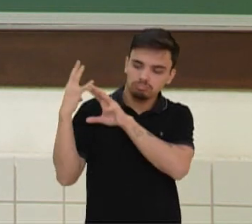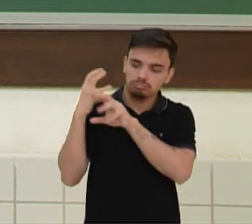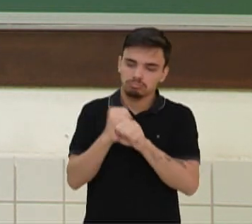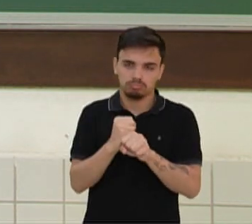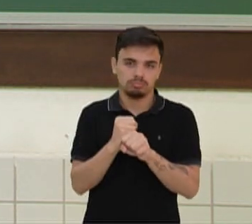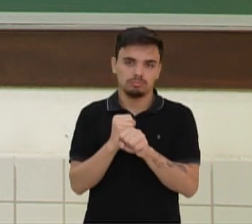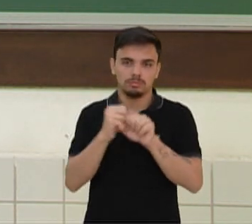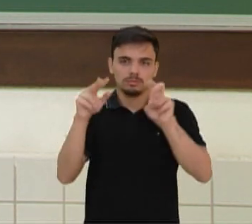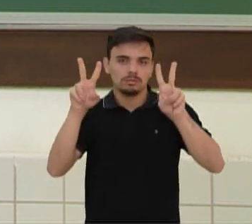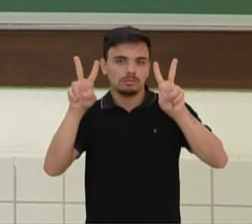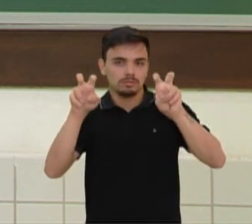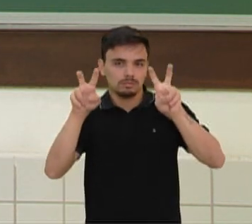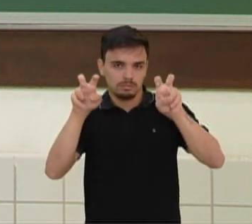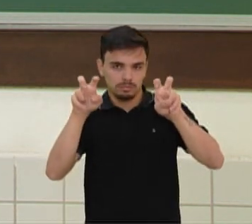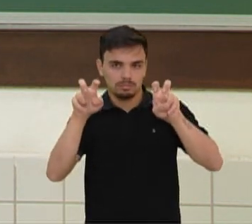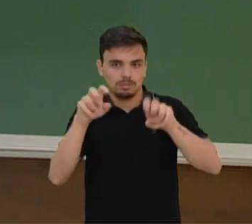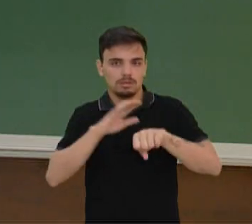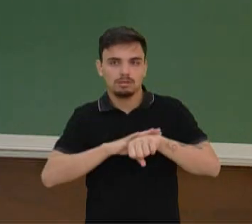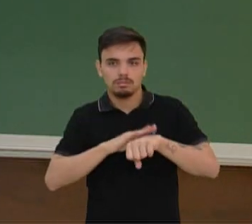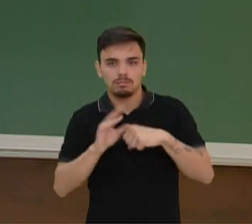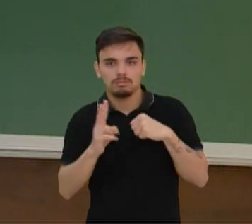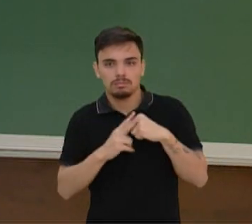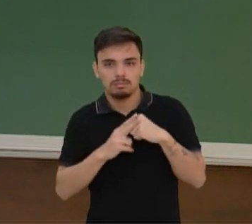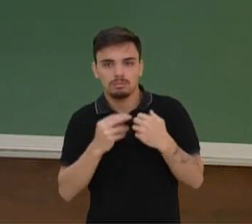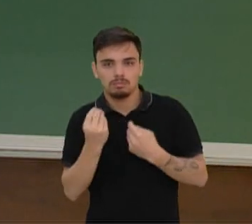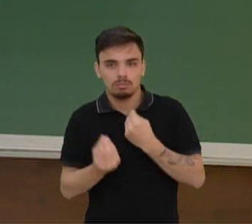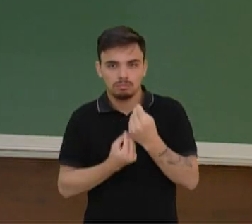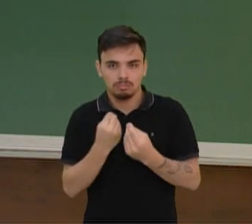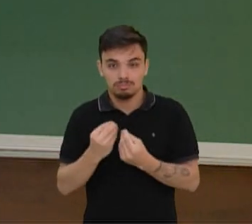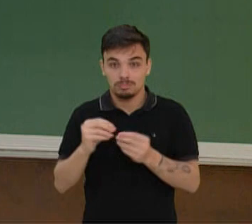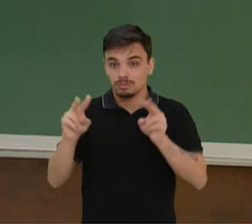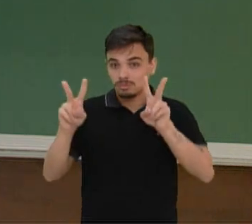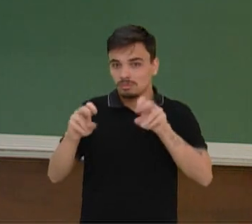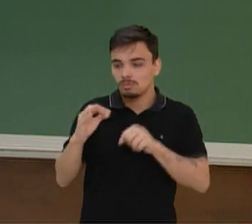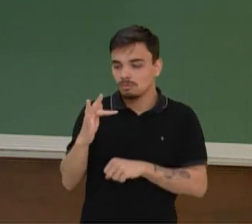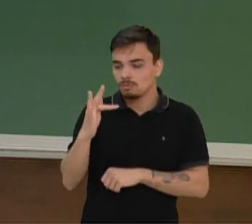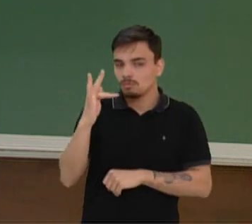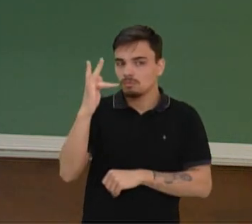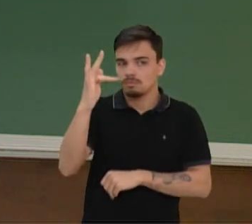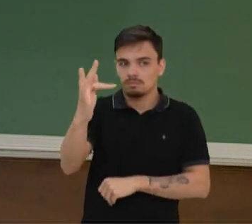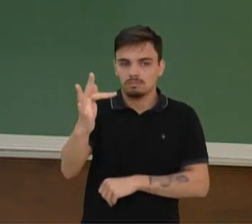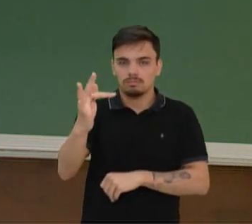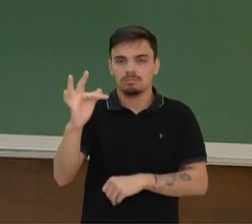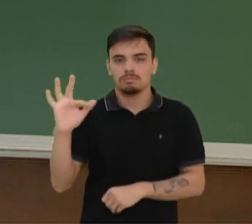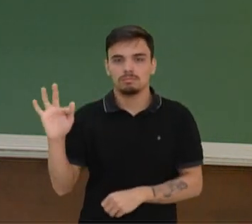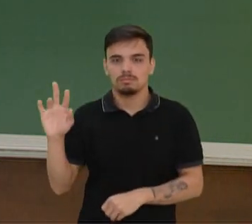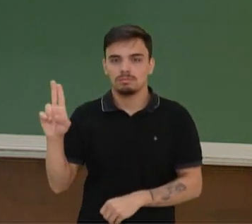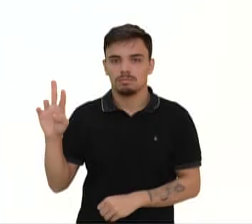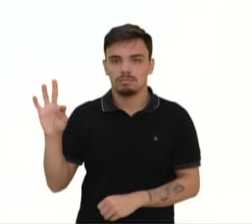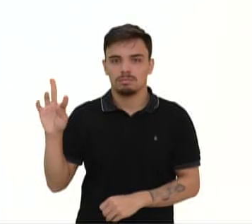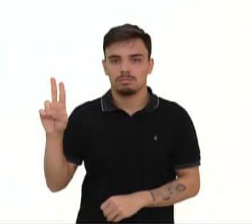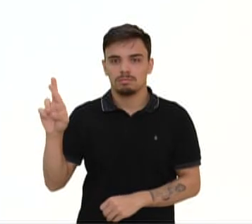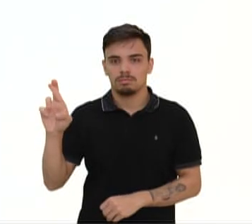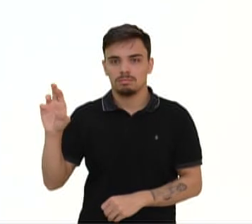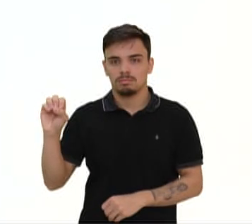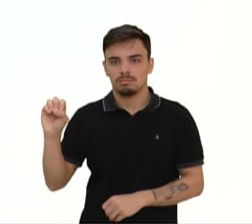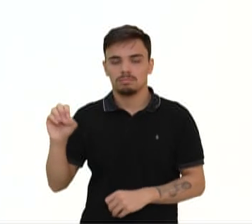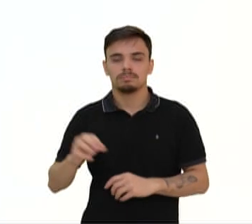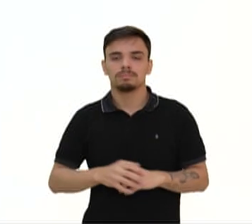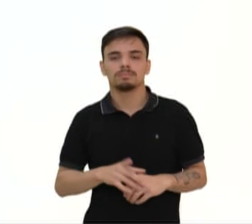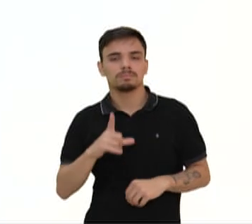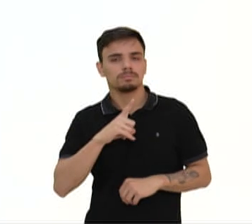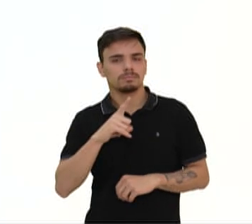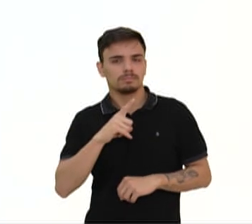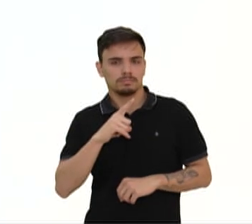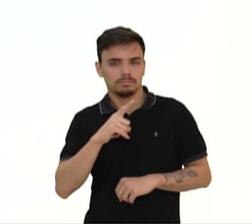vamos retomar o tempo verbal falando do futuro. Vamos lá? O futuro, de